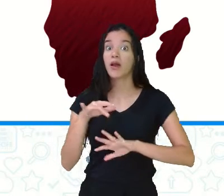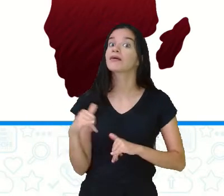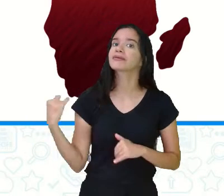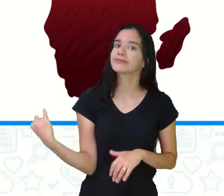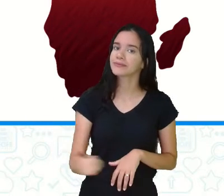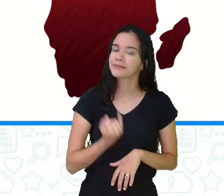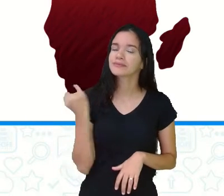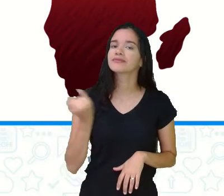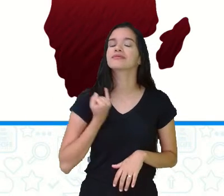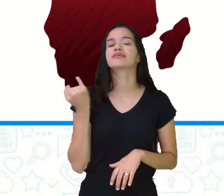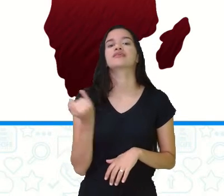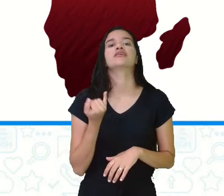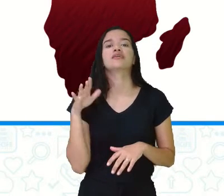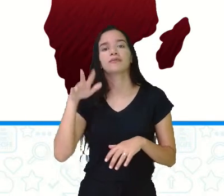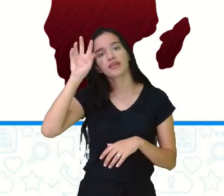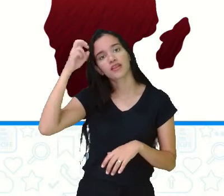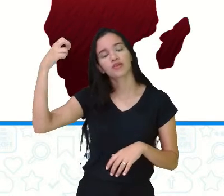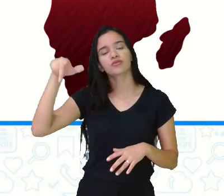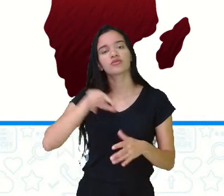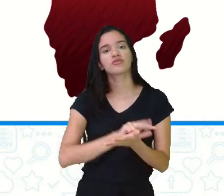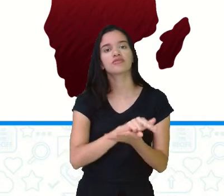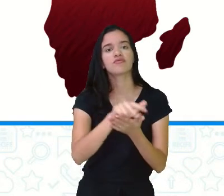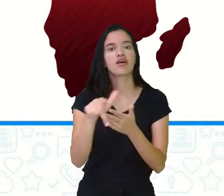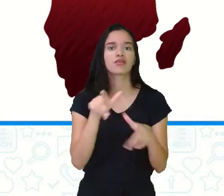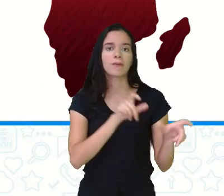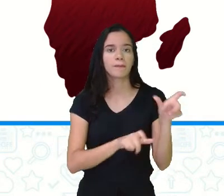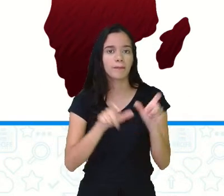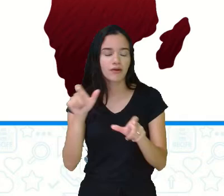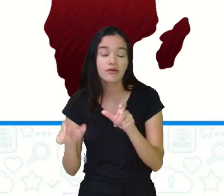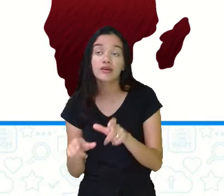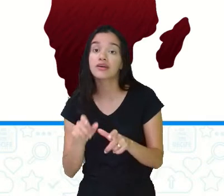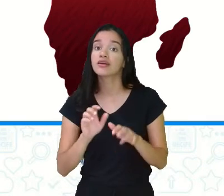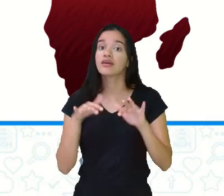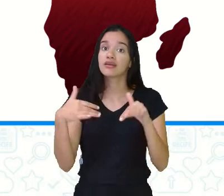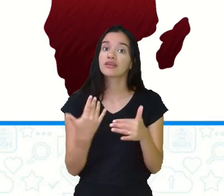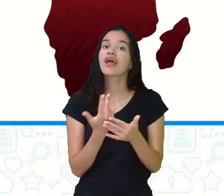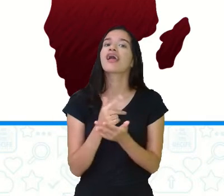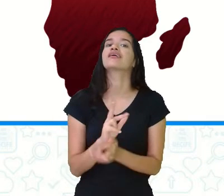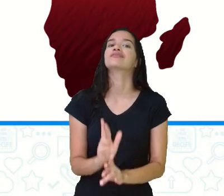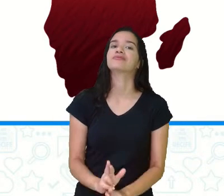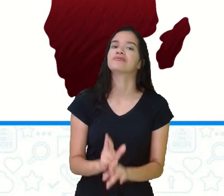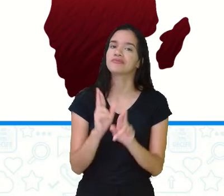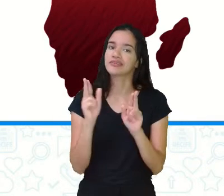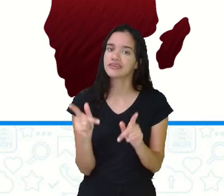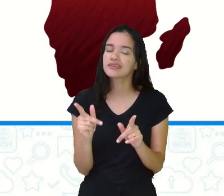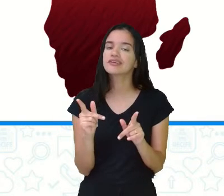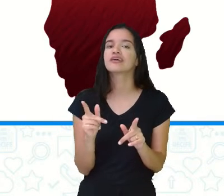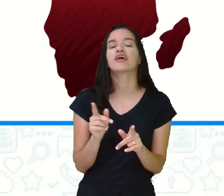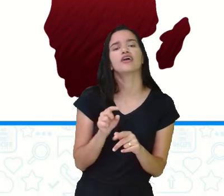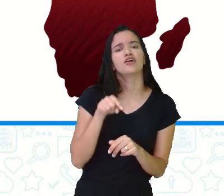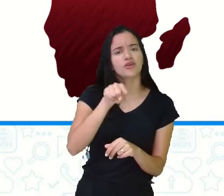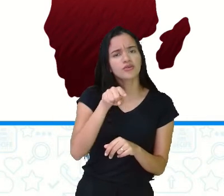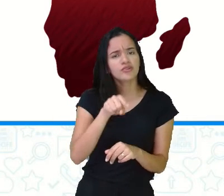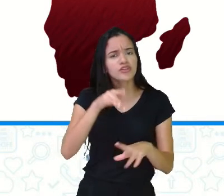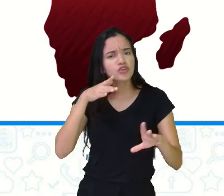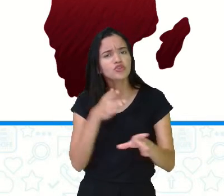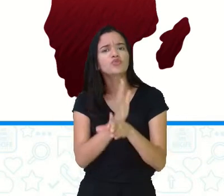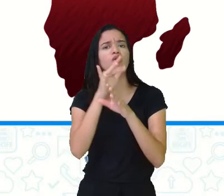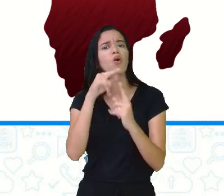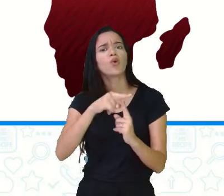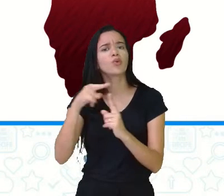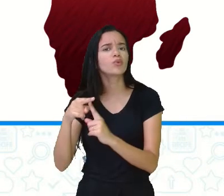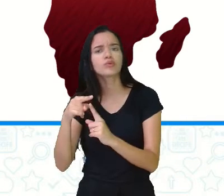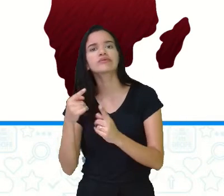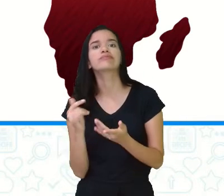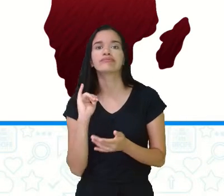e memórias da cultura de vários povos da África. Então, esse é o diferencial que faz com que você descubra que tipo de